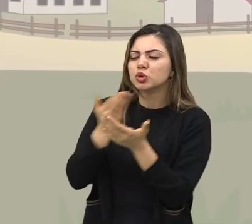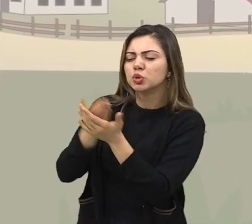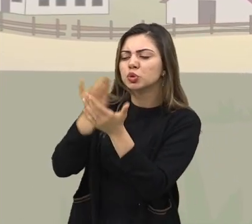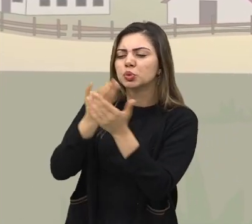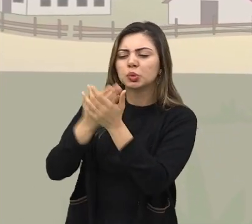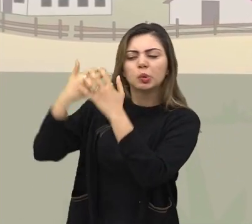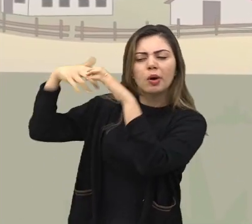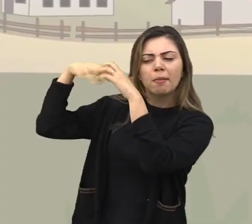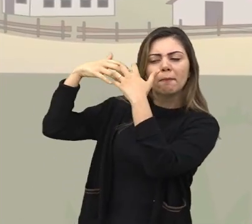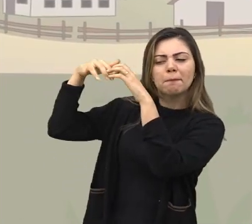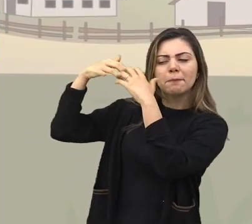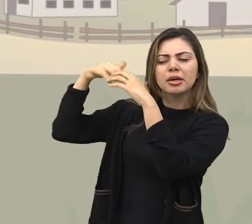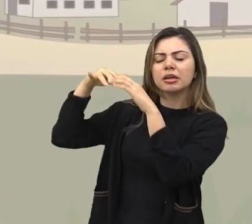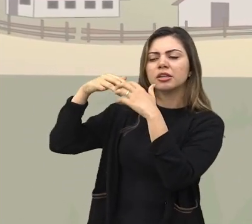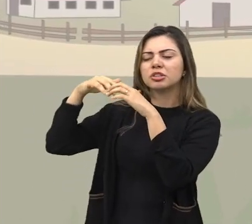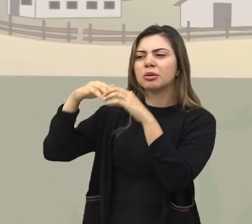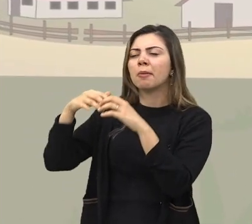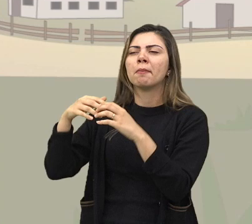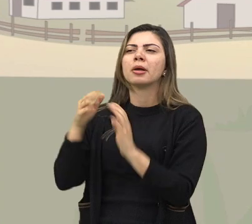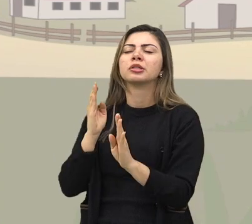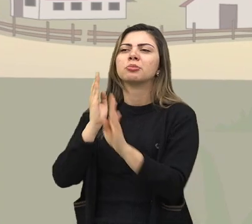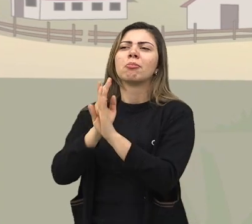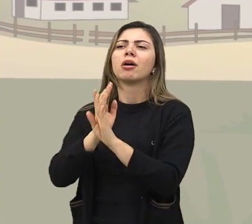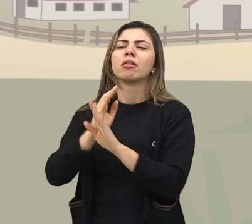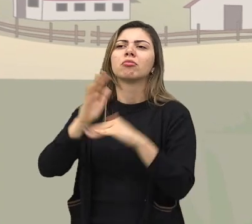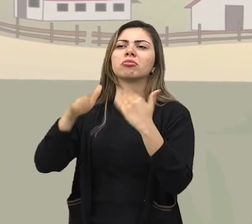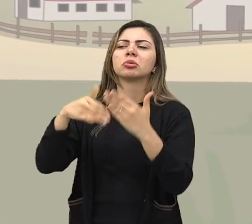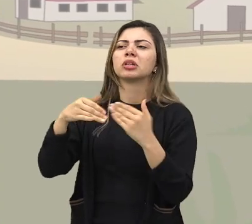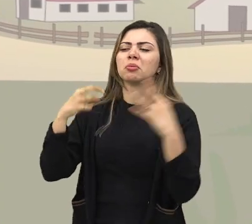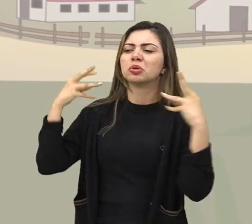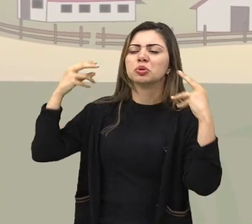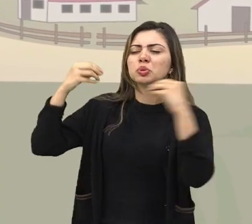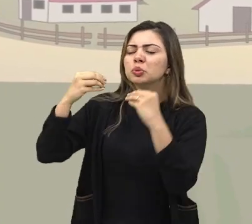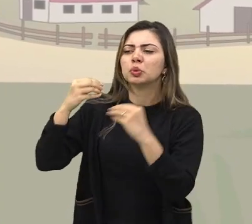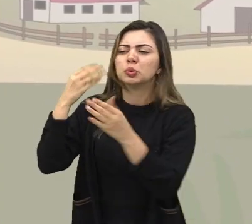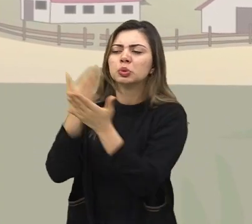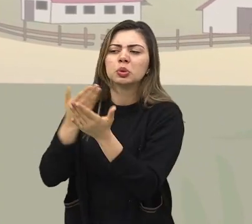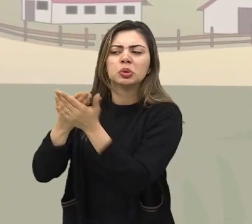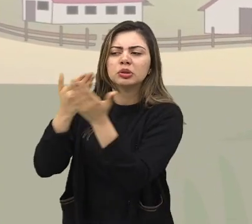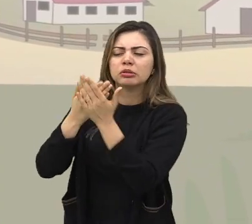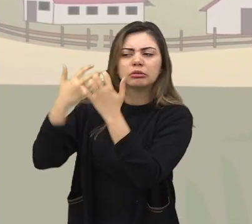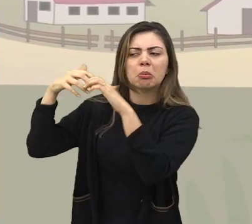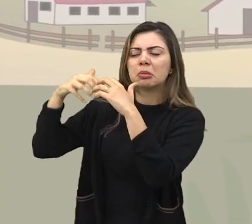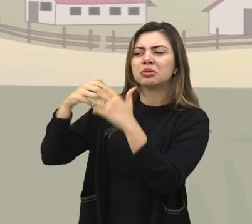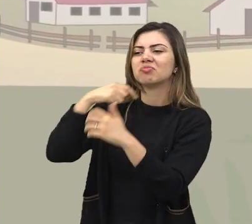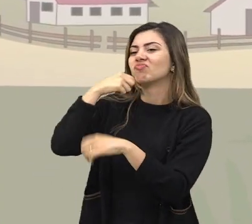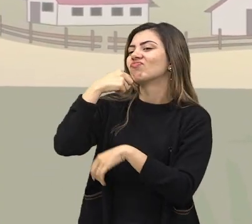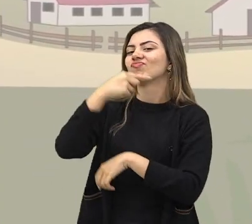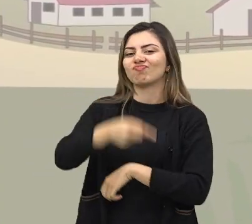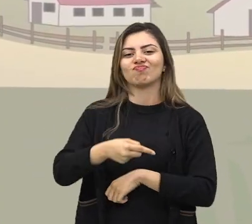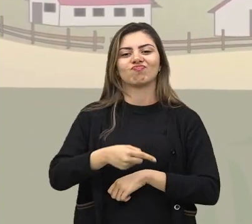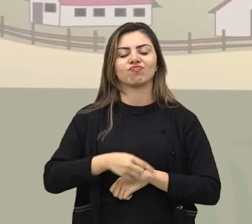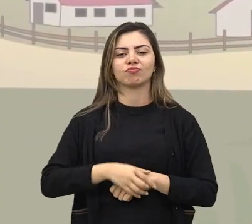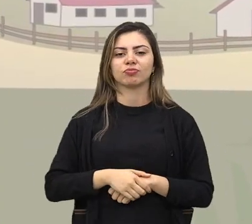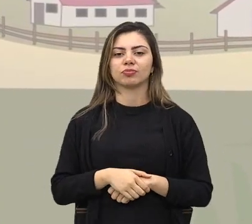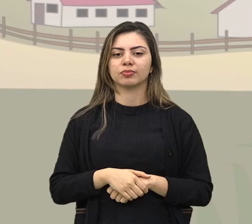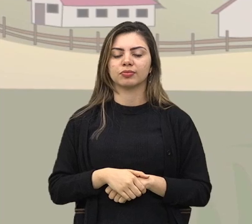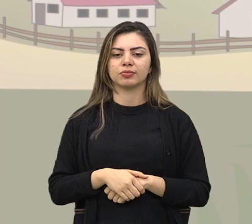humana apenas para descobrir que talvez nunca nos entendêssemos verdadeiramente a nós